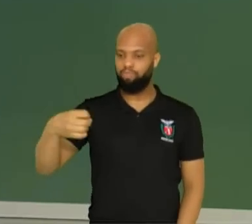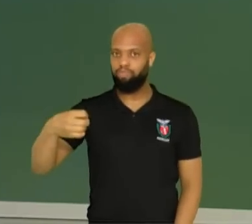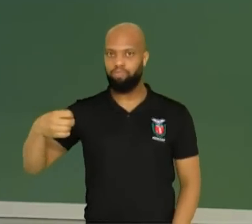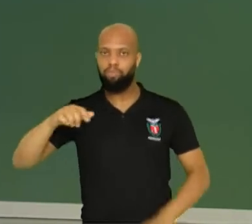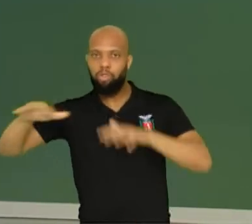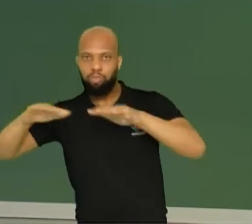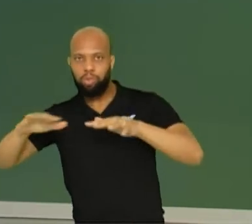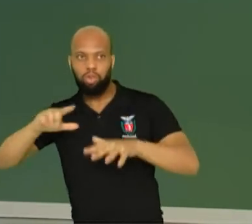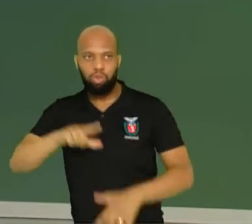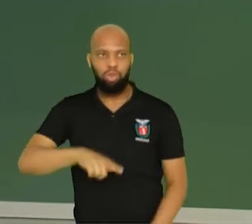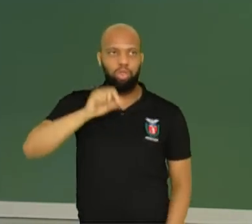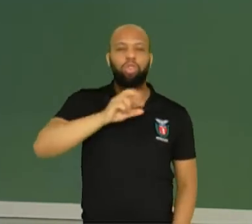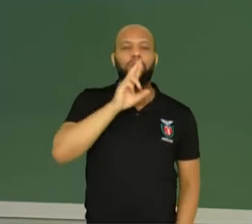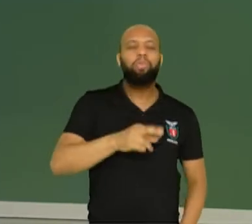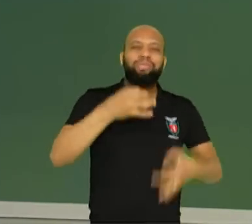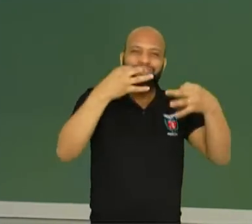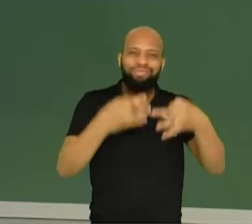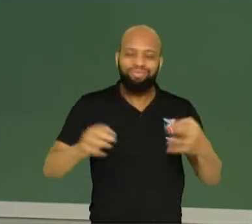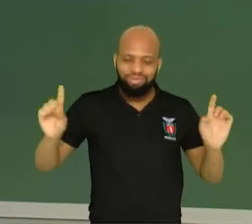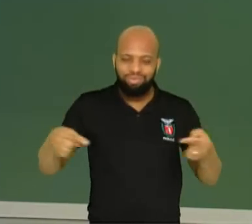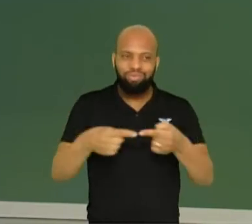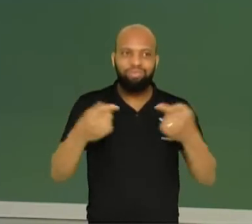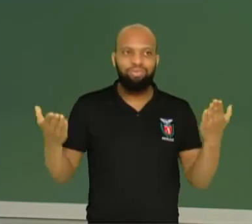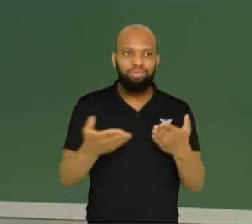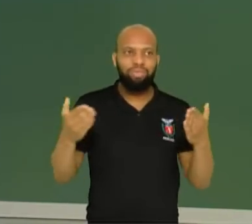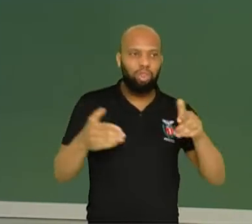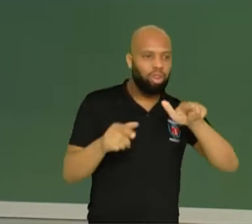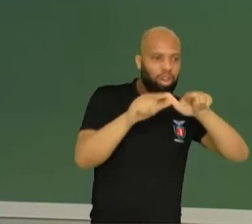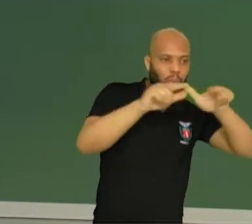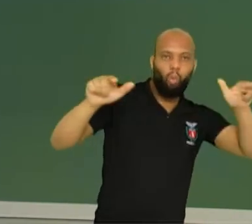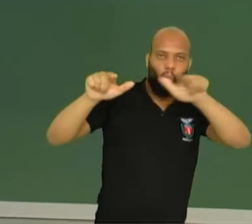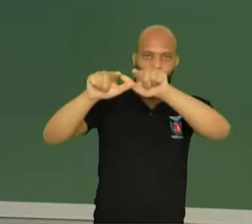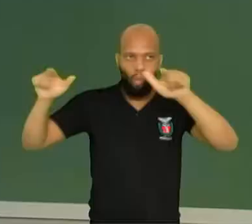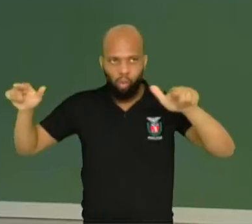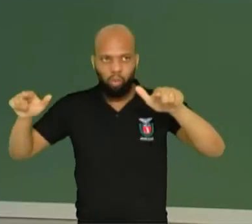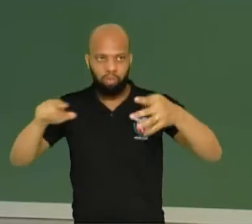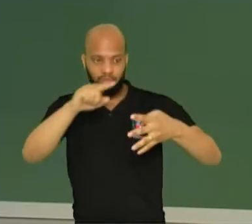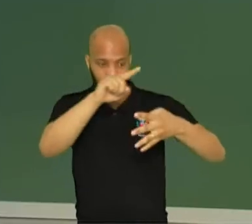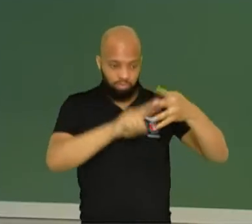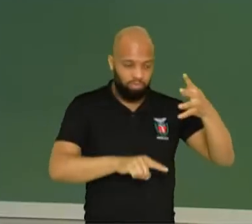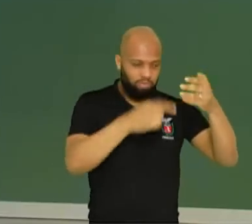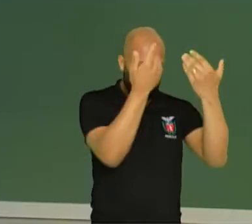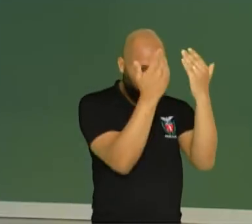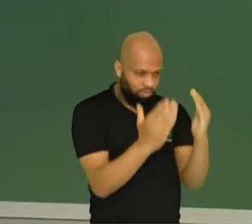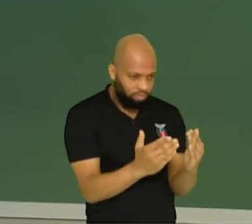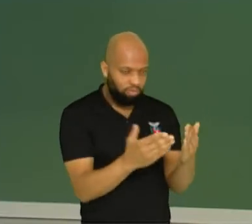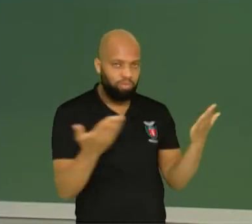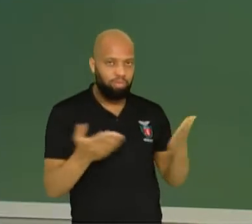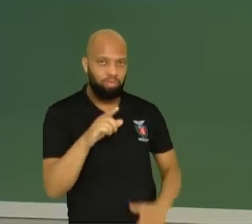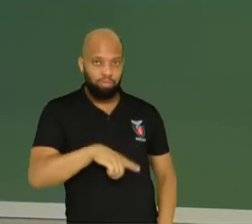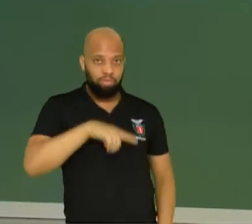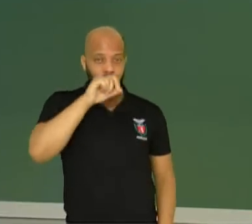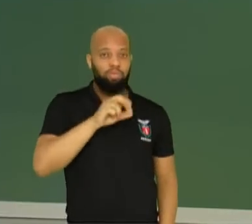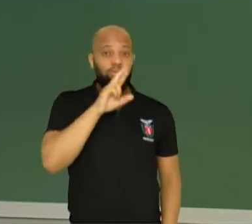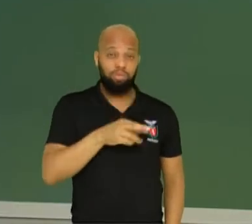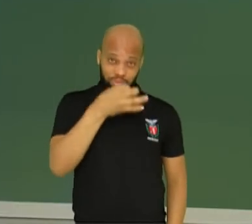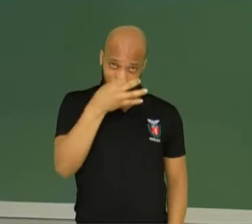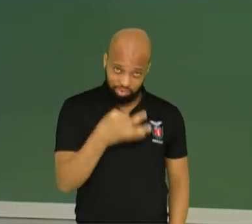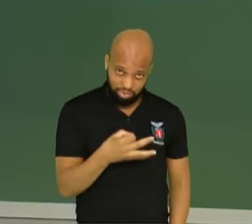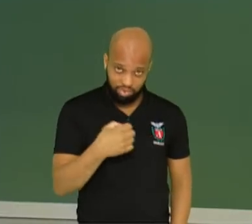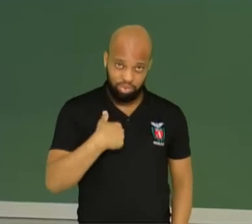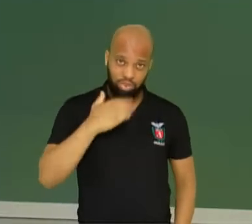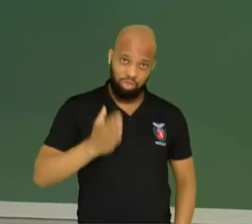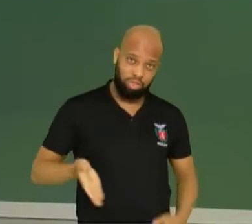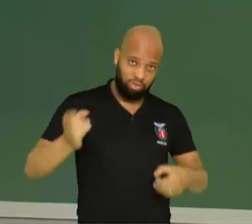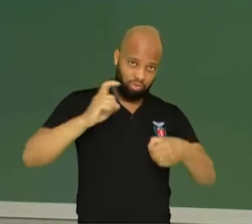Marque a alternativa que completa de maneira adequada os espaços da frase anterior. Então, analisa as frases aqui analisa as alternativas